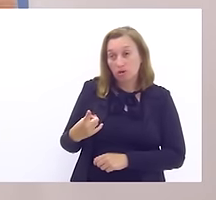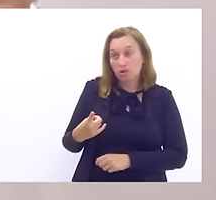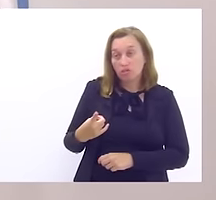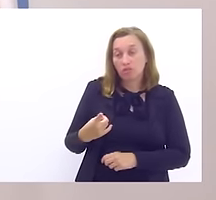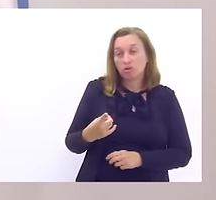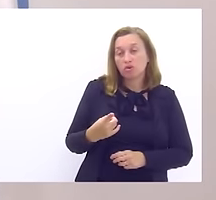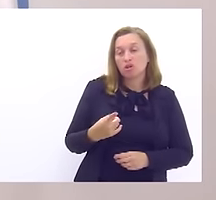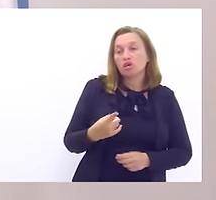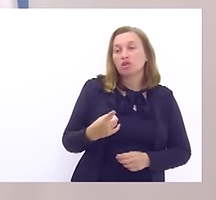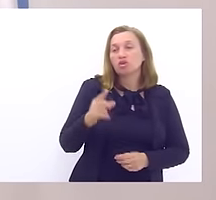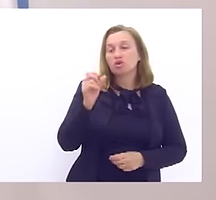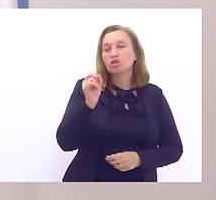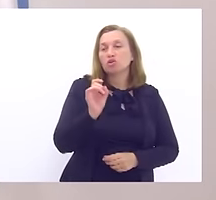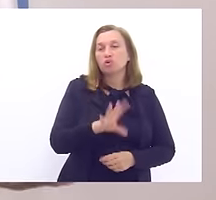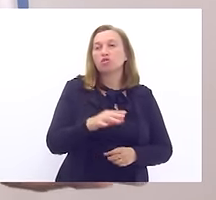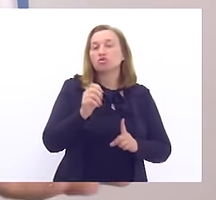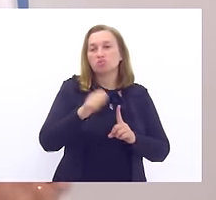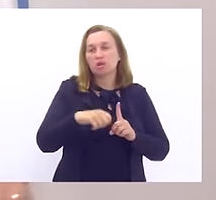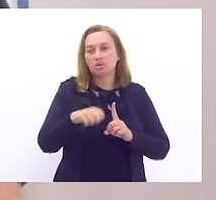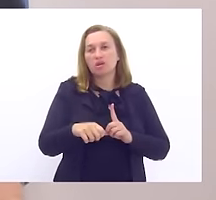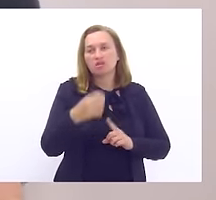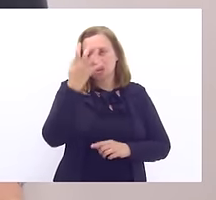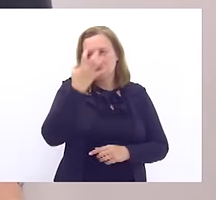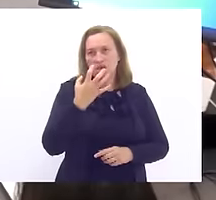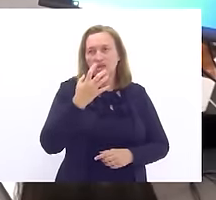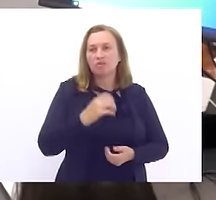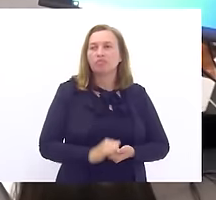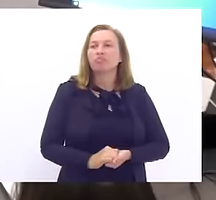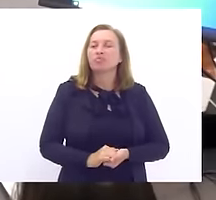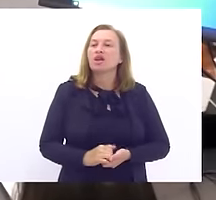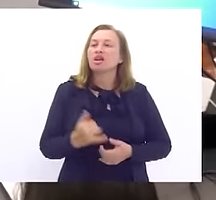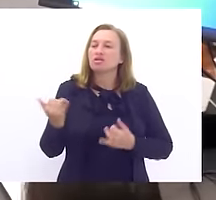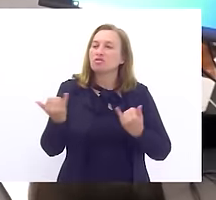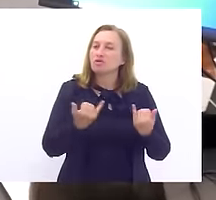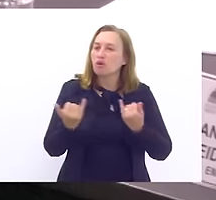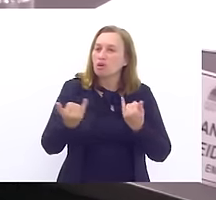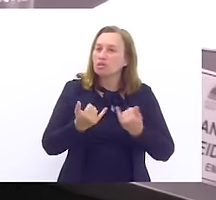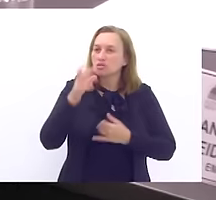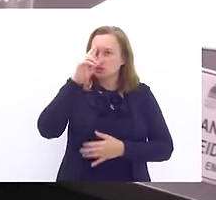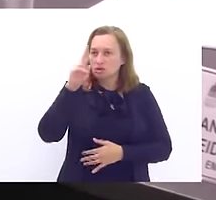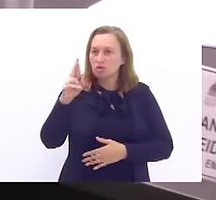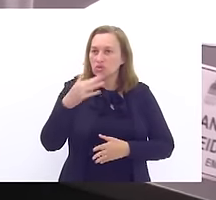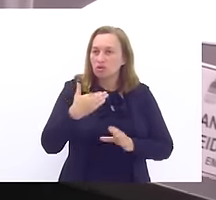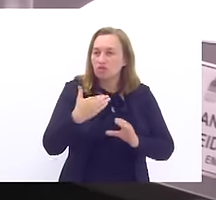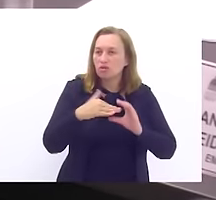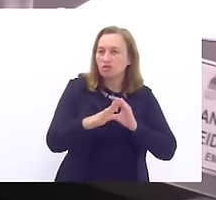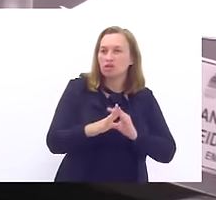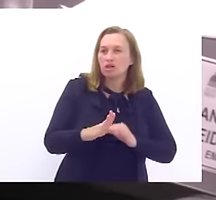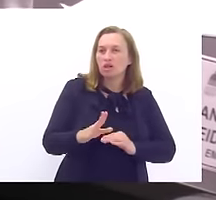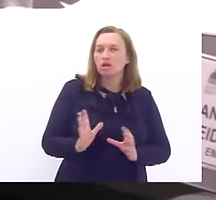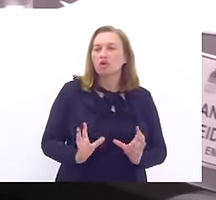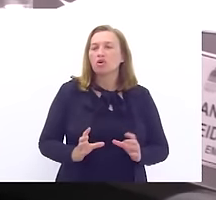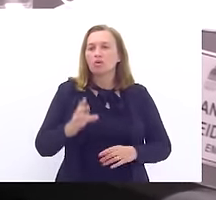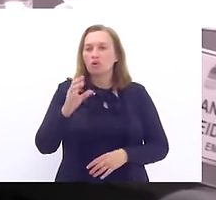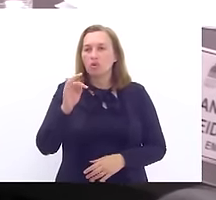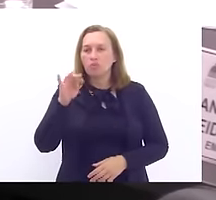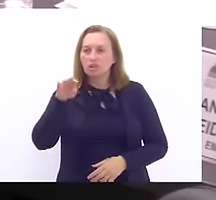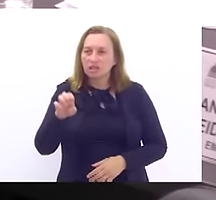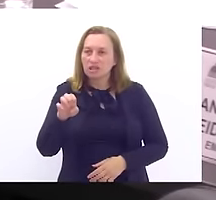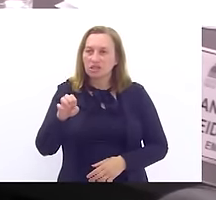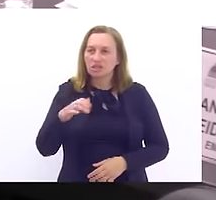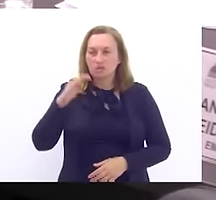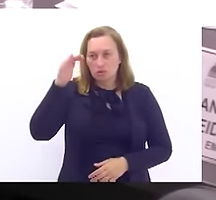não teve esse procedimento O que é muito grave com essa informação do senhor é eu vou levar o escalão superior realmente é uma informação que a gente não tinha